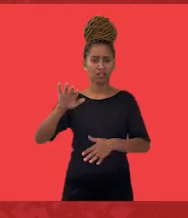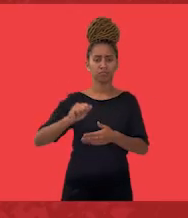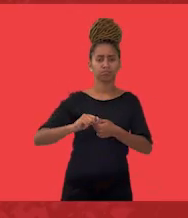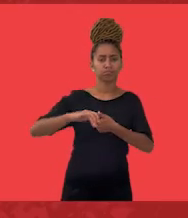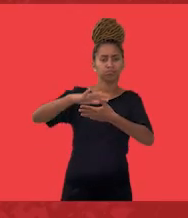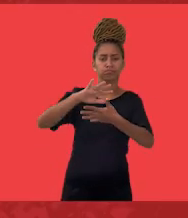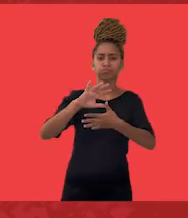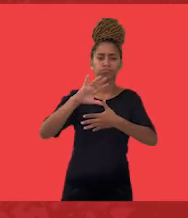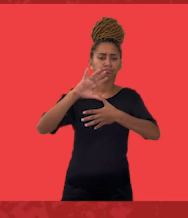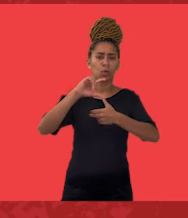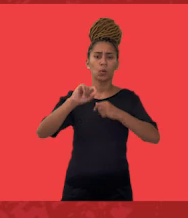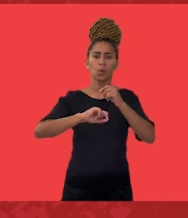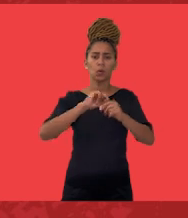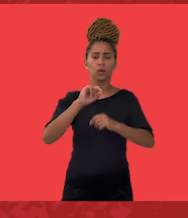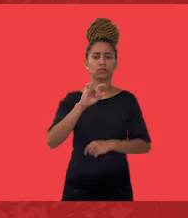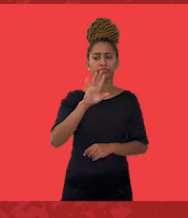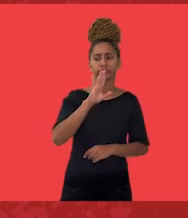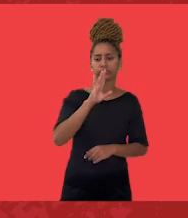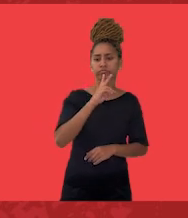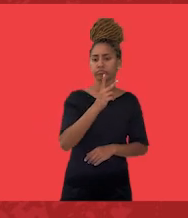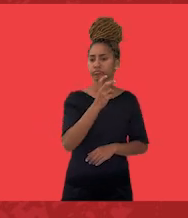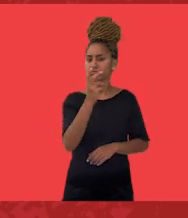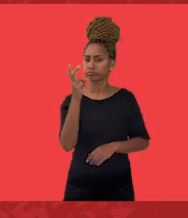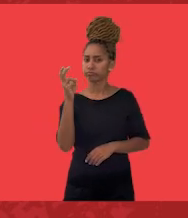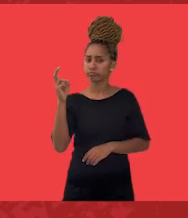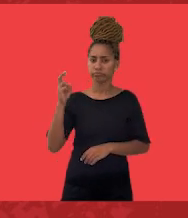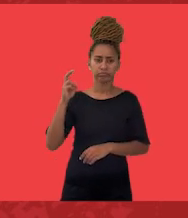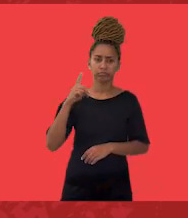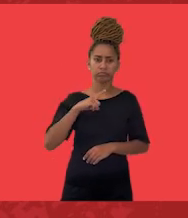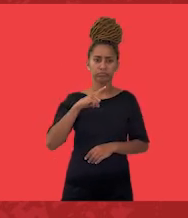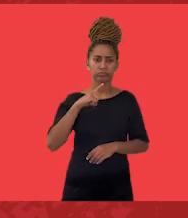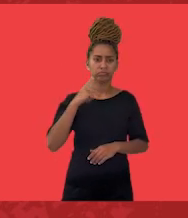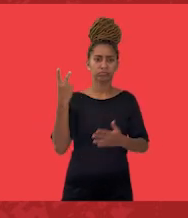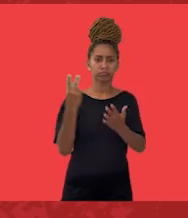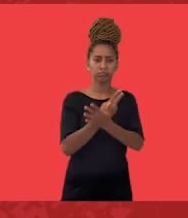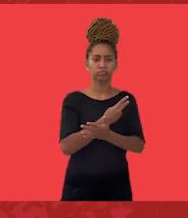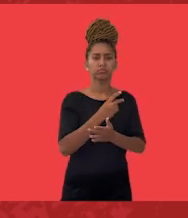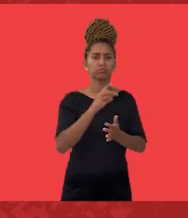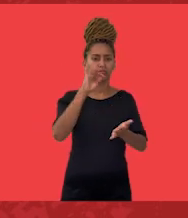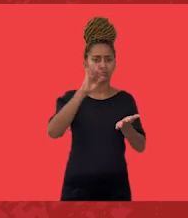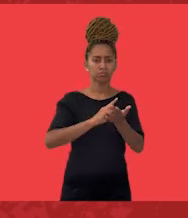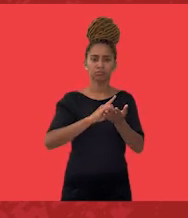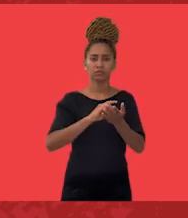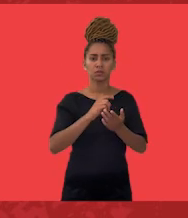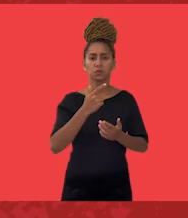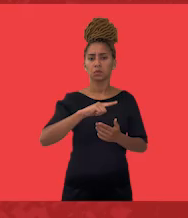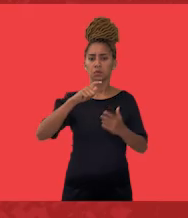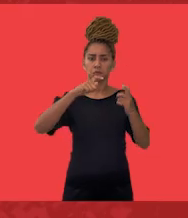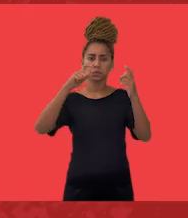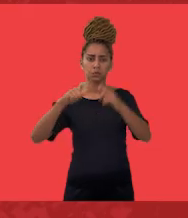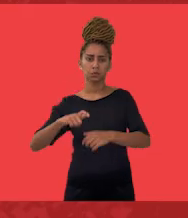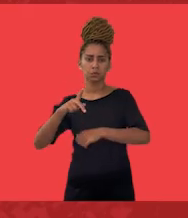teimosia, obsessão por tintas pretas. Ai de mim que sou romântica,